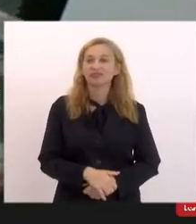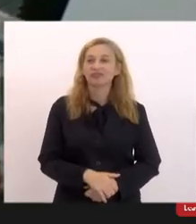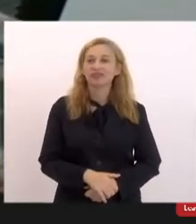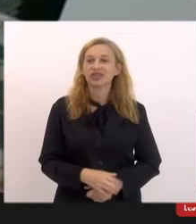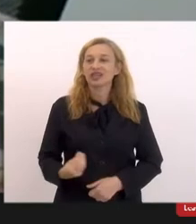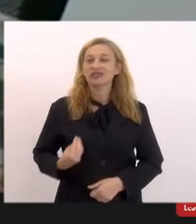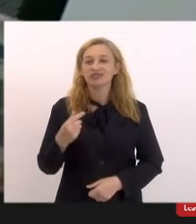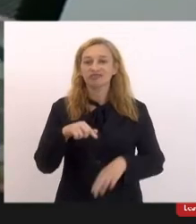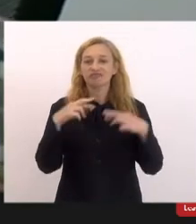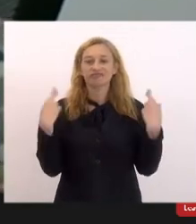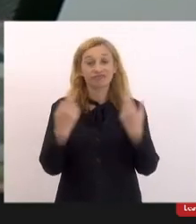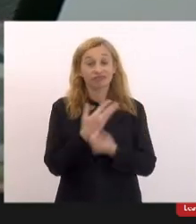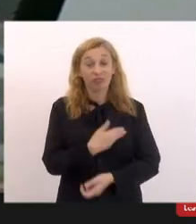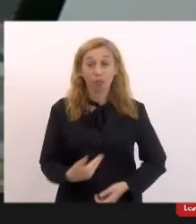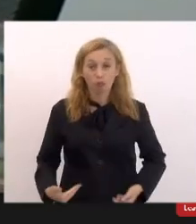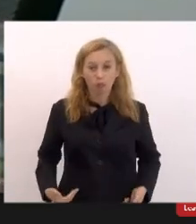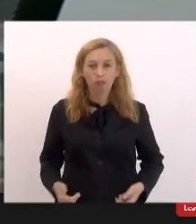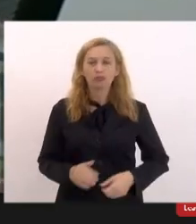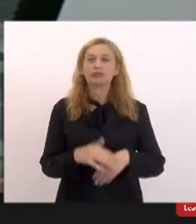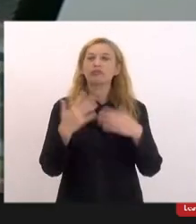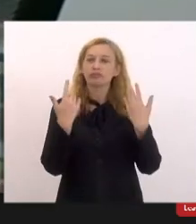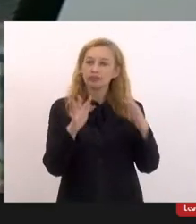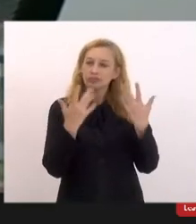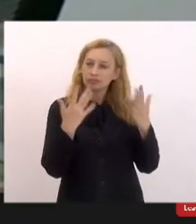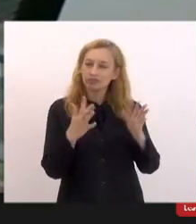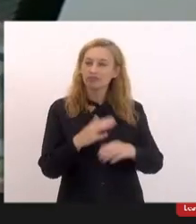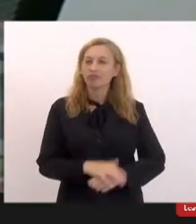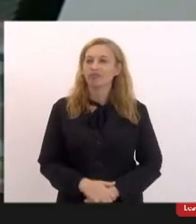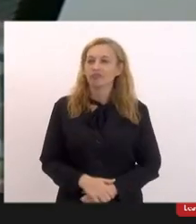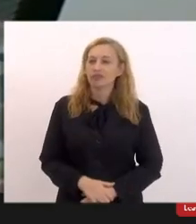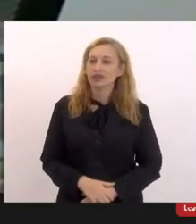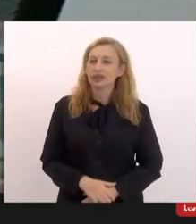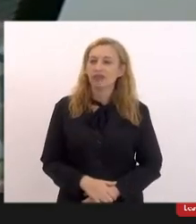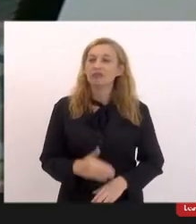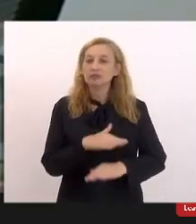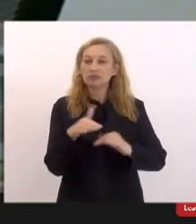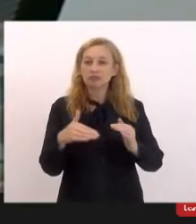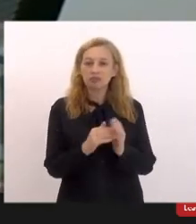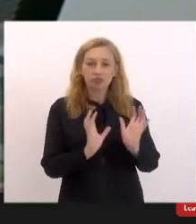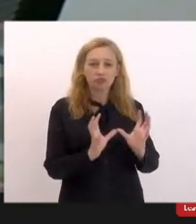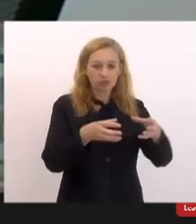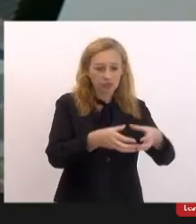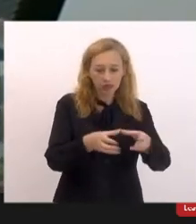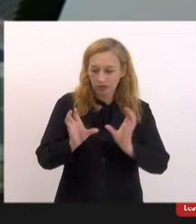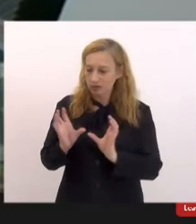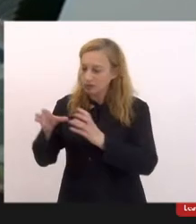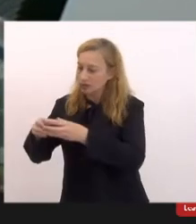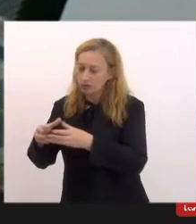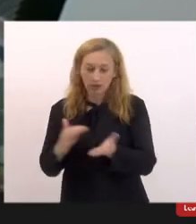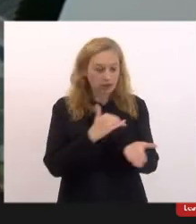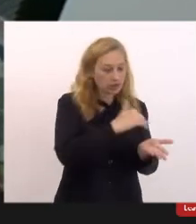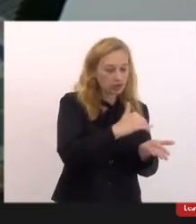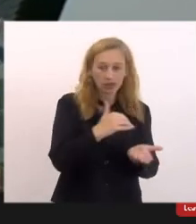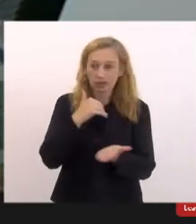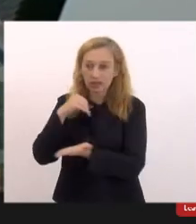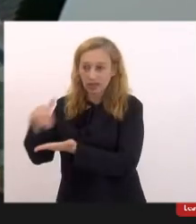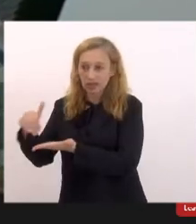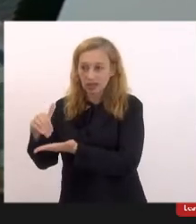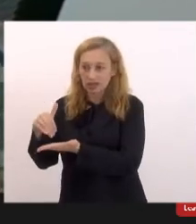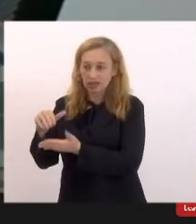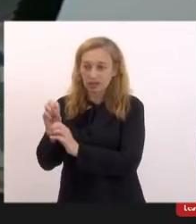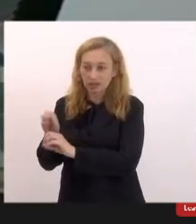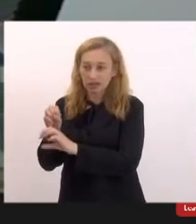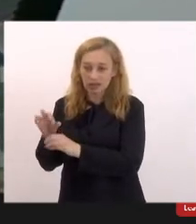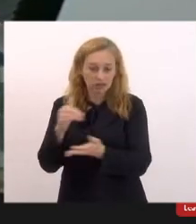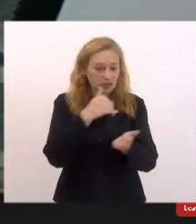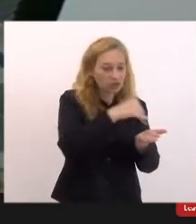presente aqui nessa audiência pública. Quero cumprimentá-lo, cumprimentar todas as equipes das duas secretarias, né,